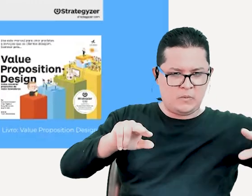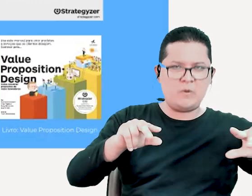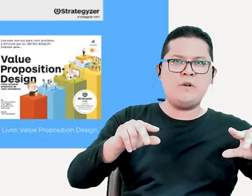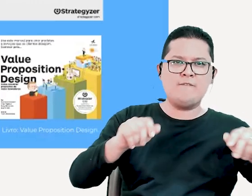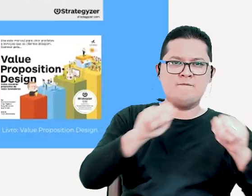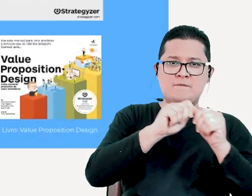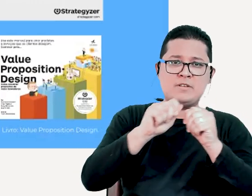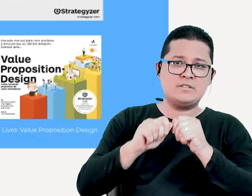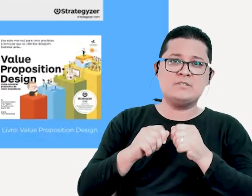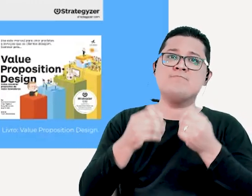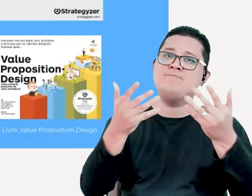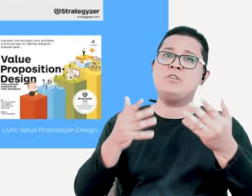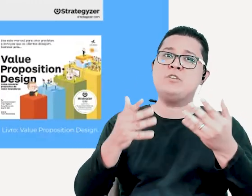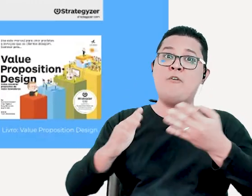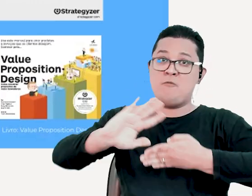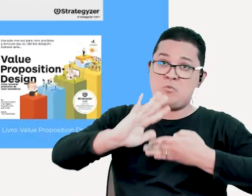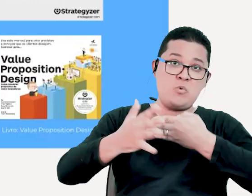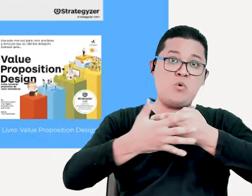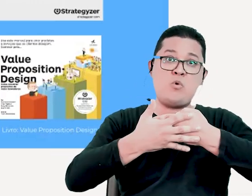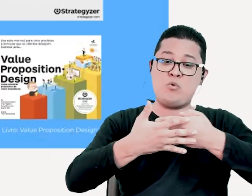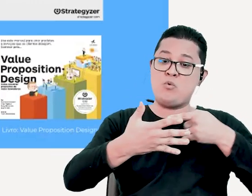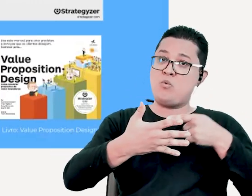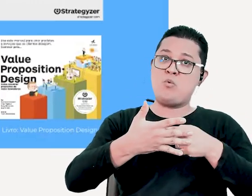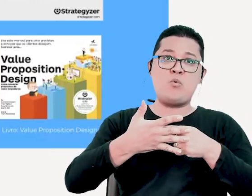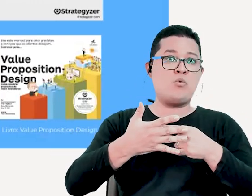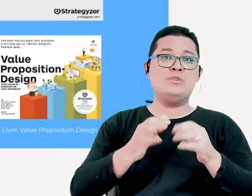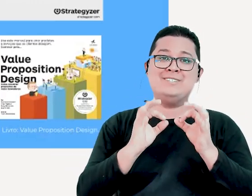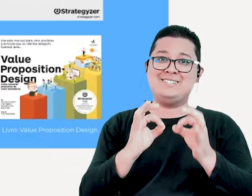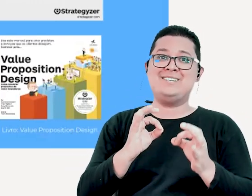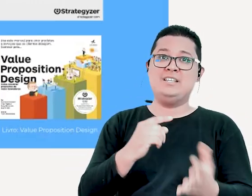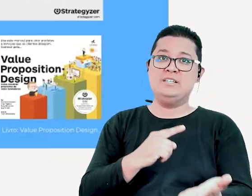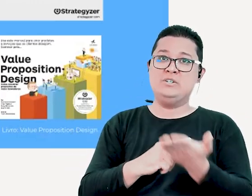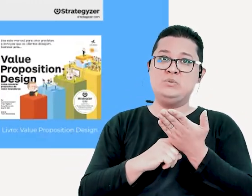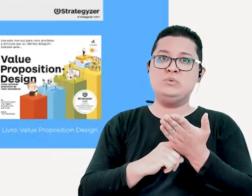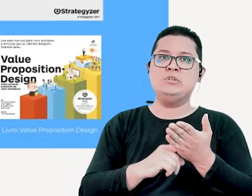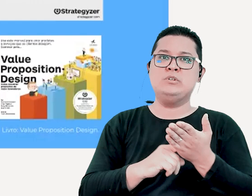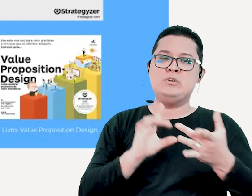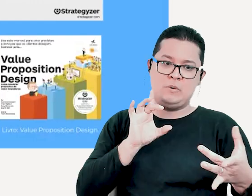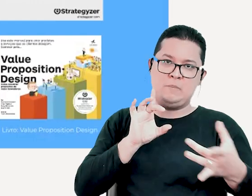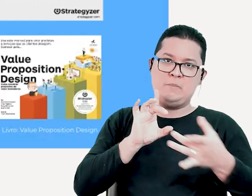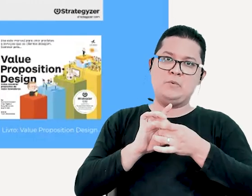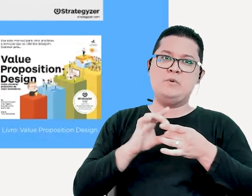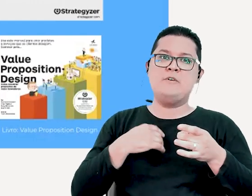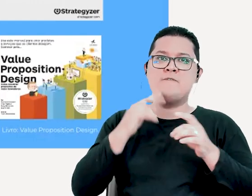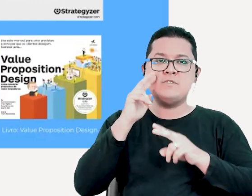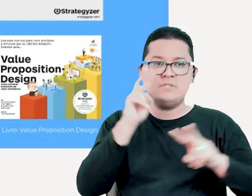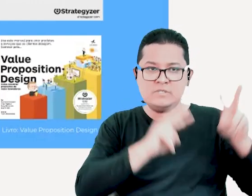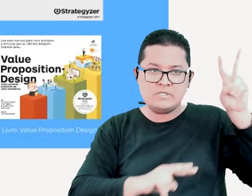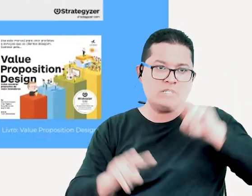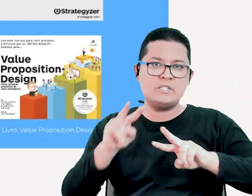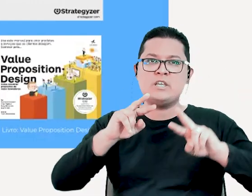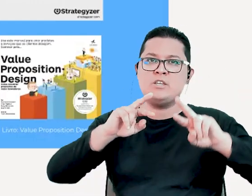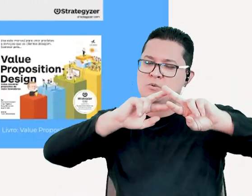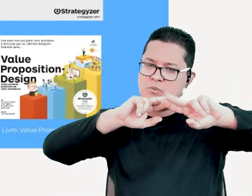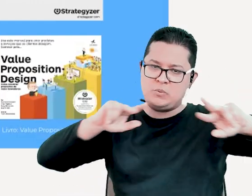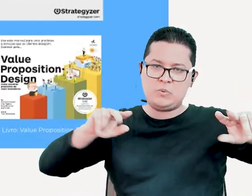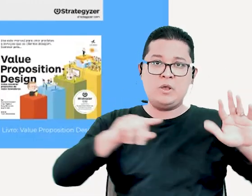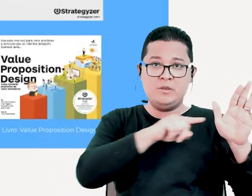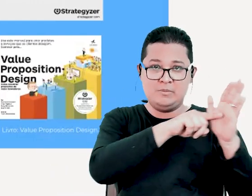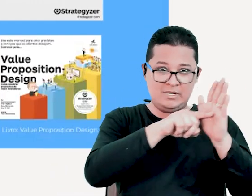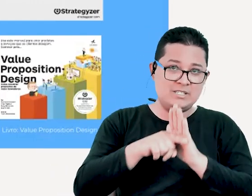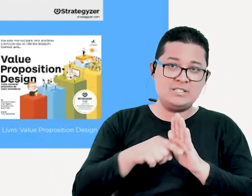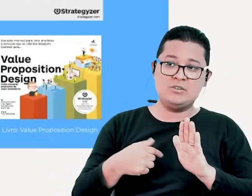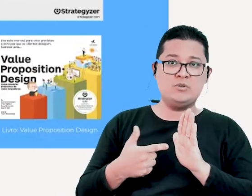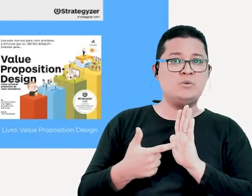eles são os nossos aliados aí quando a gente pensa em dar essa visibilidade de tudo que apareceu nas pesquisas, por exemplo, né? E